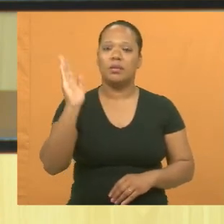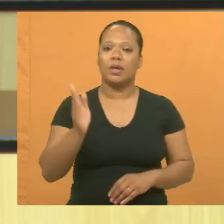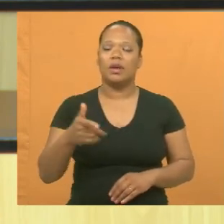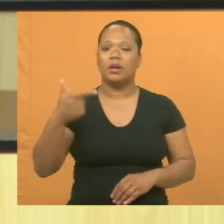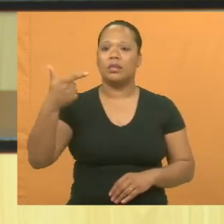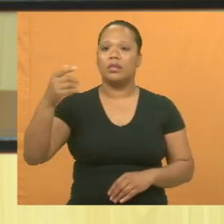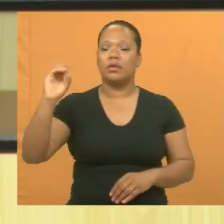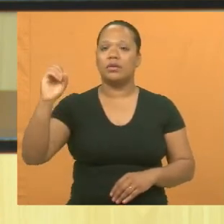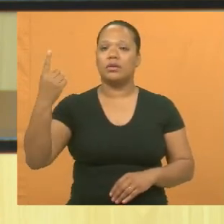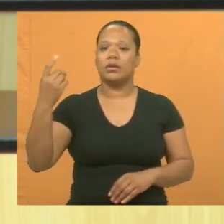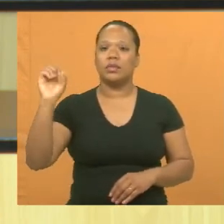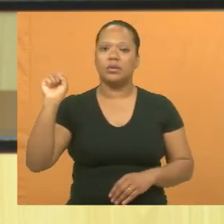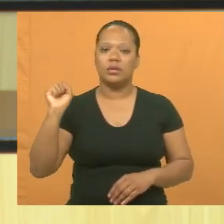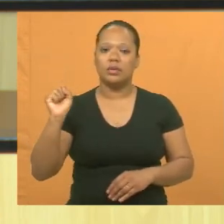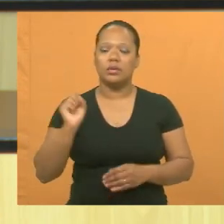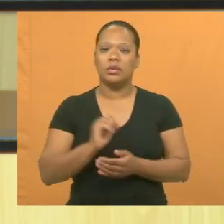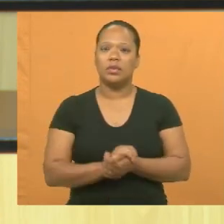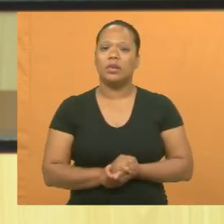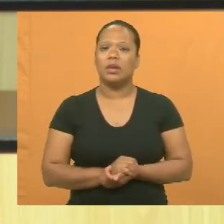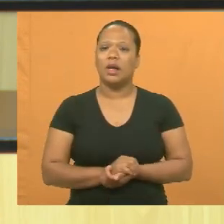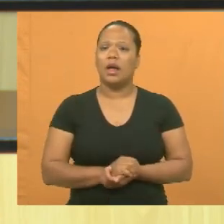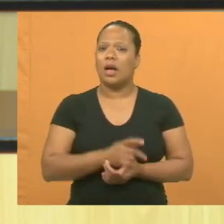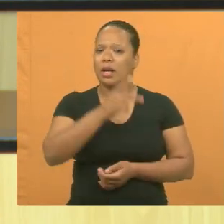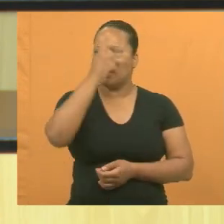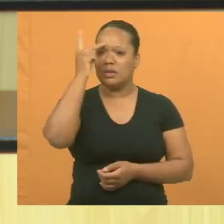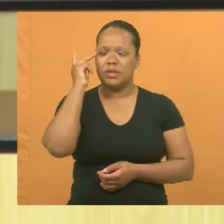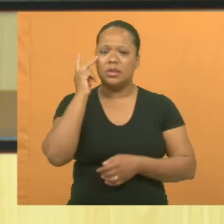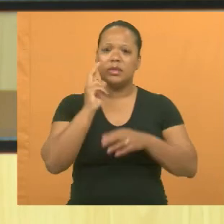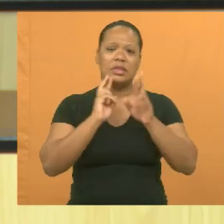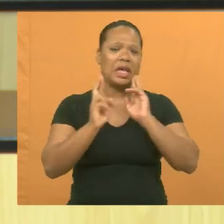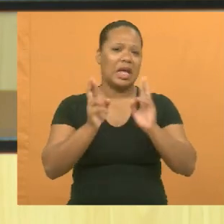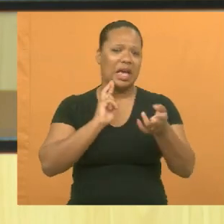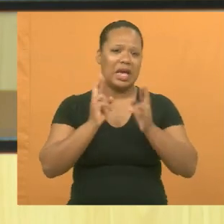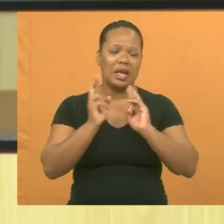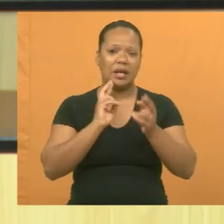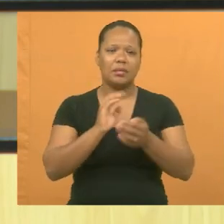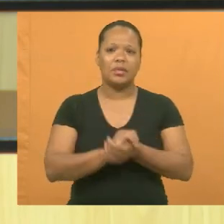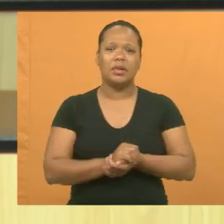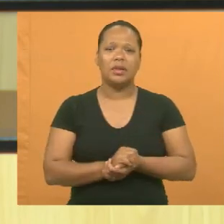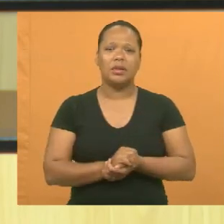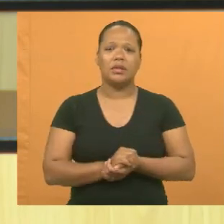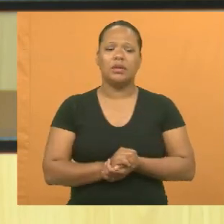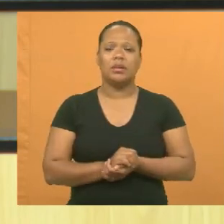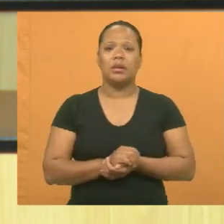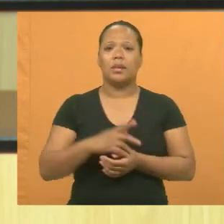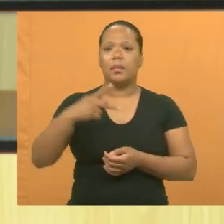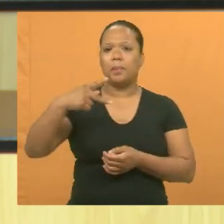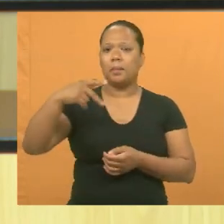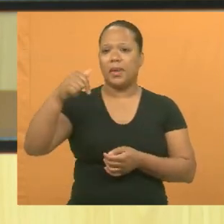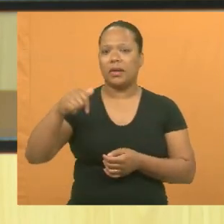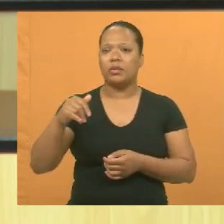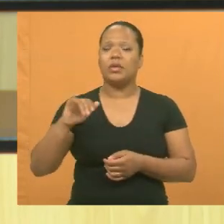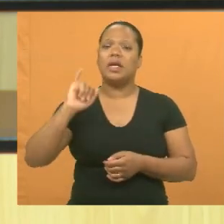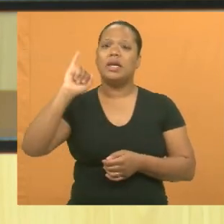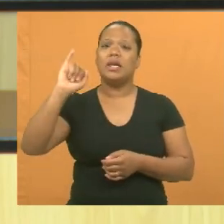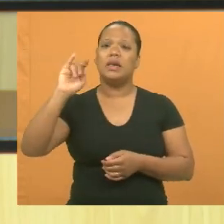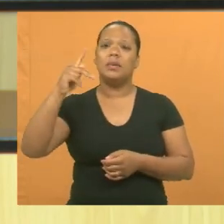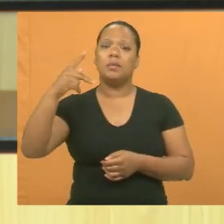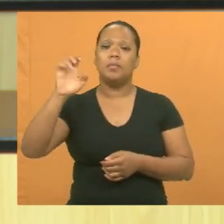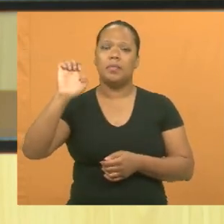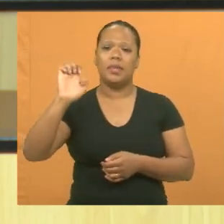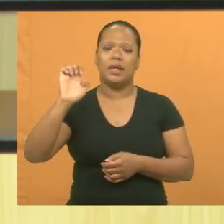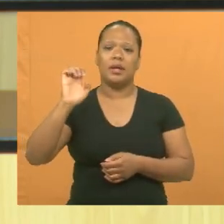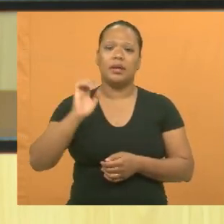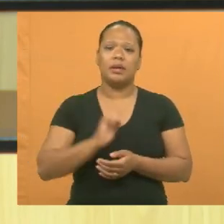165/2018. Considerando que recebemos diversas reclamações de moradores do condomínio Parque dos IPs, relatando dificuldades